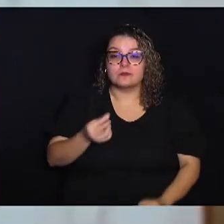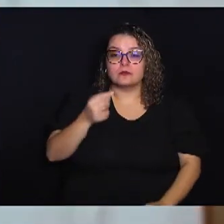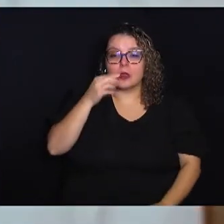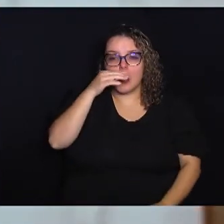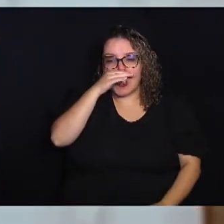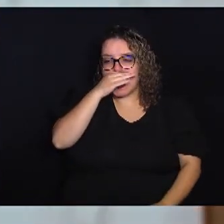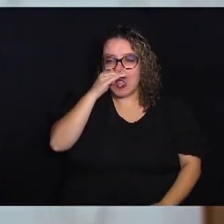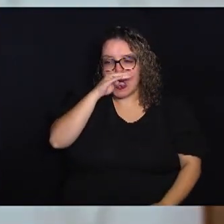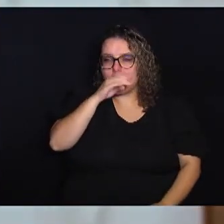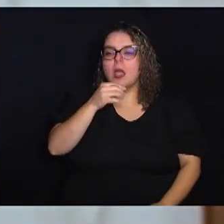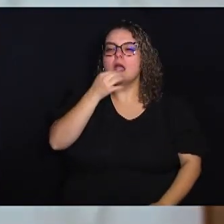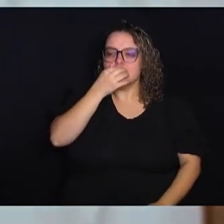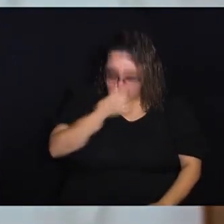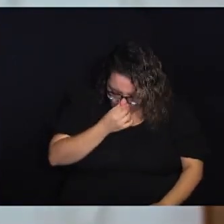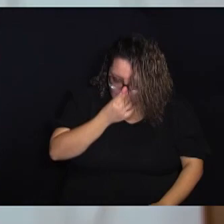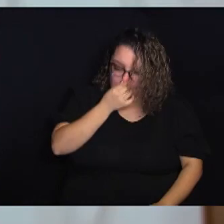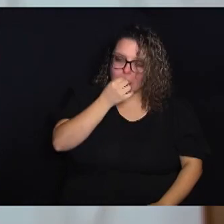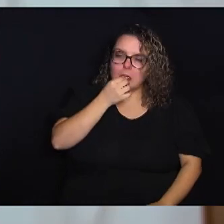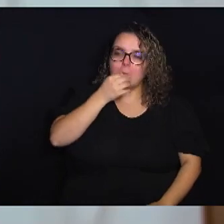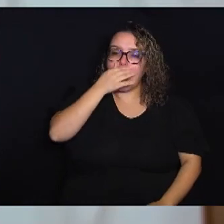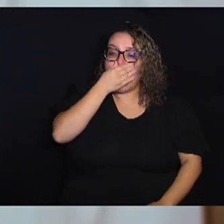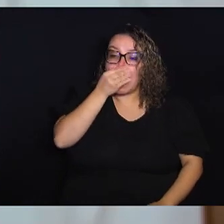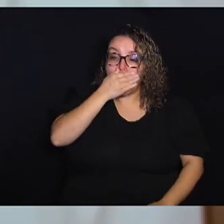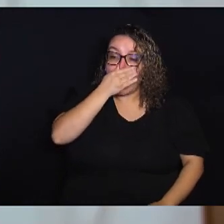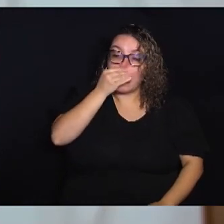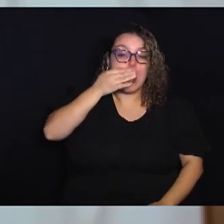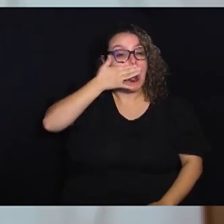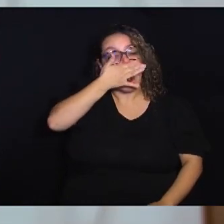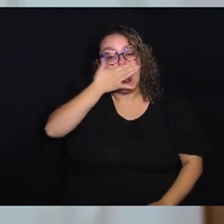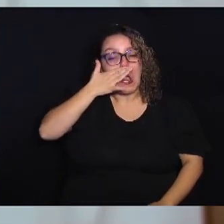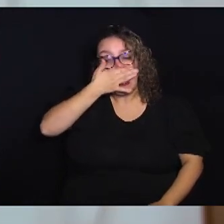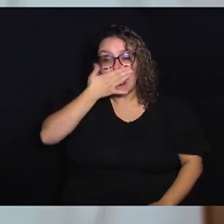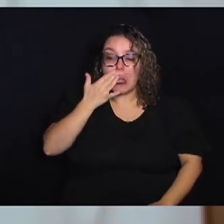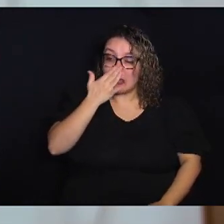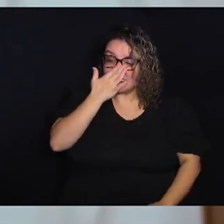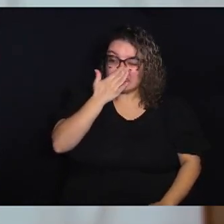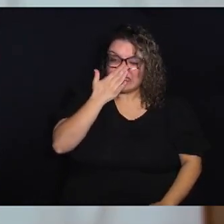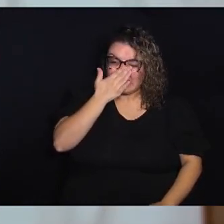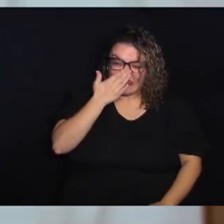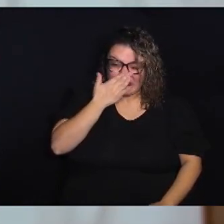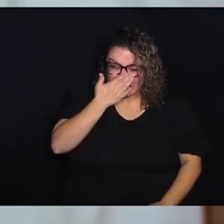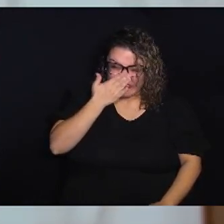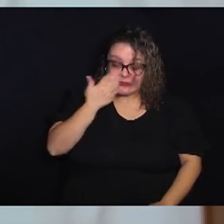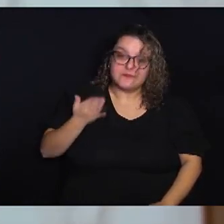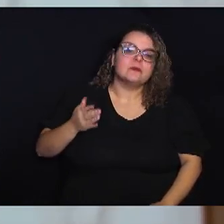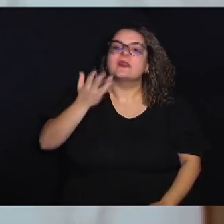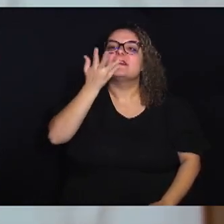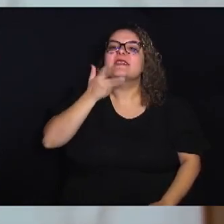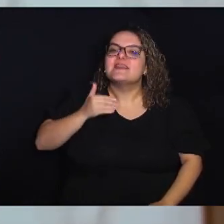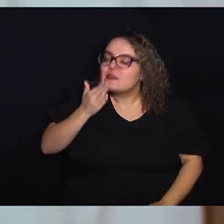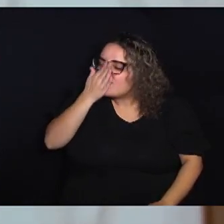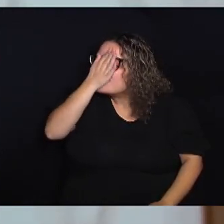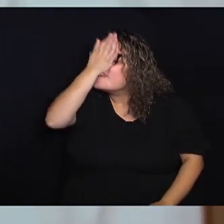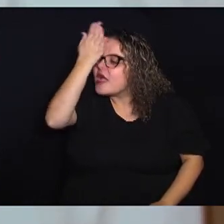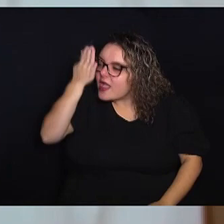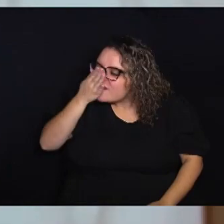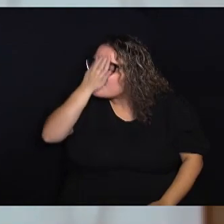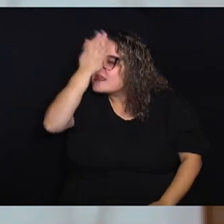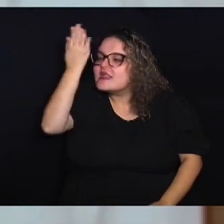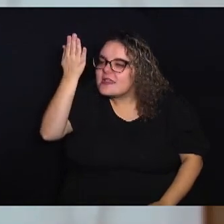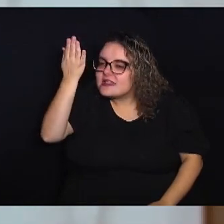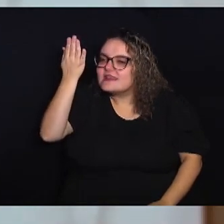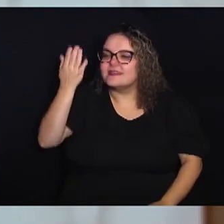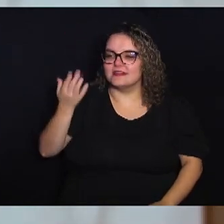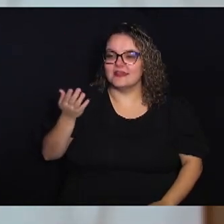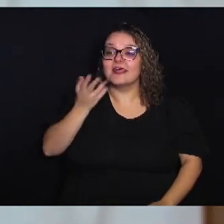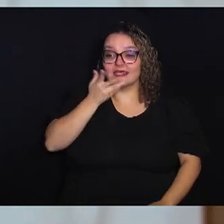quê? Espirro, coceira, aqui no nariz, a pessoa está ali coçando, né? Quando é criança, ela fica fazendo aquele movimento assim para o